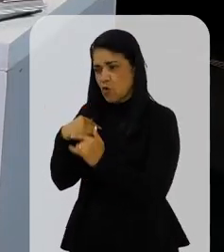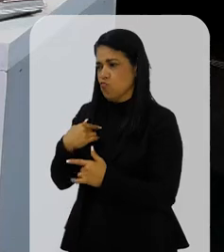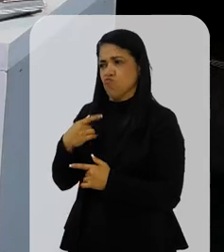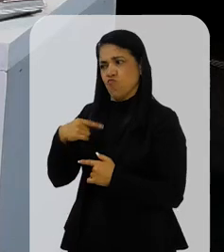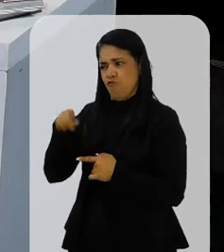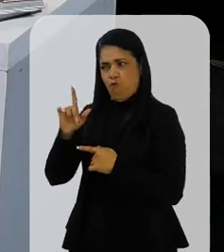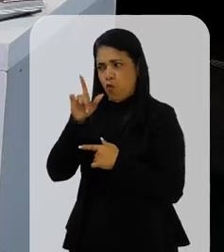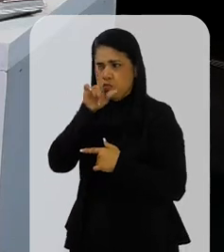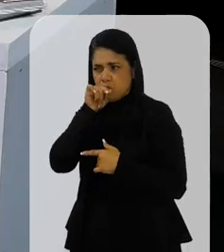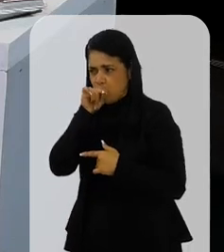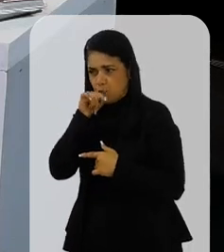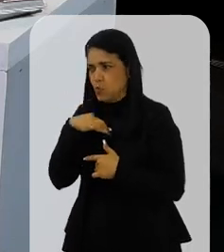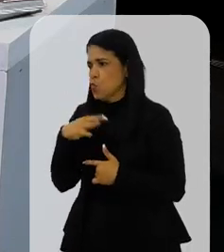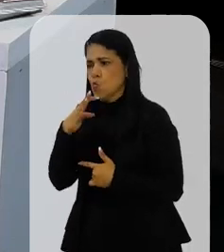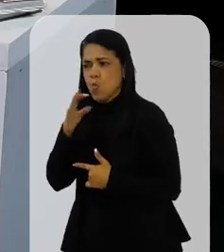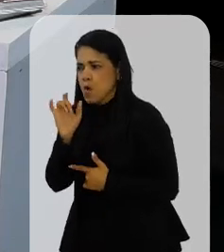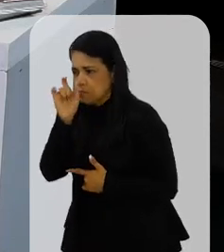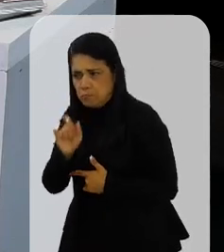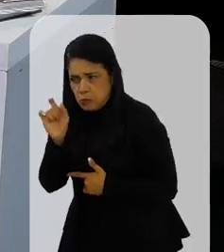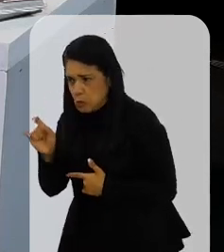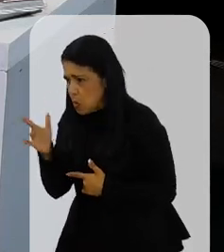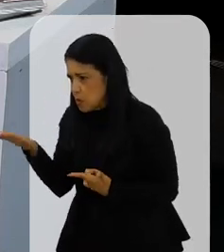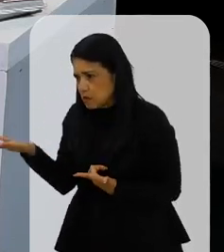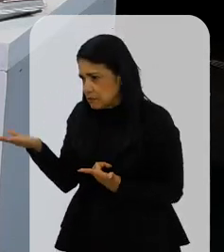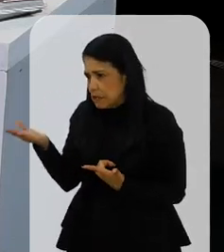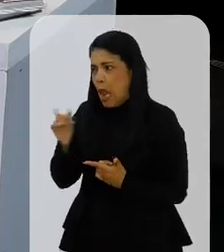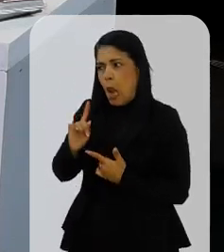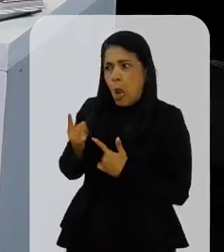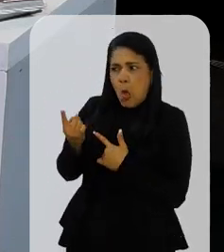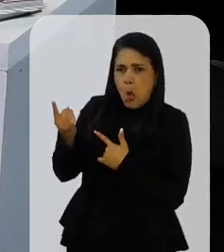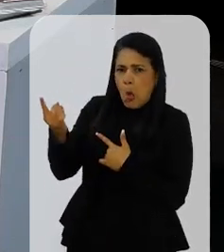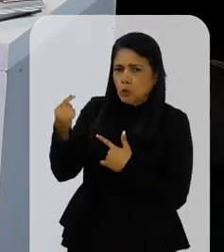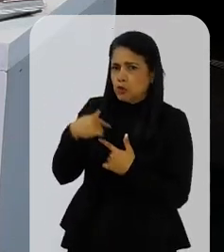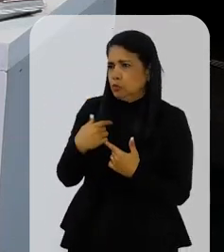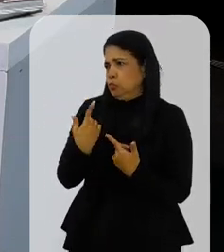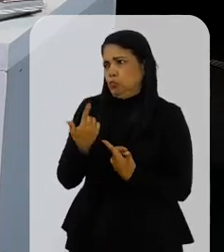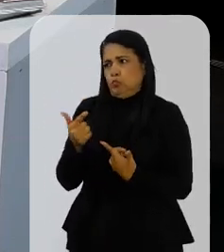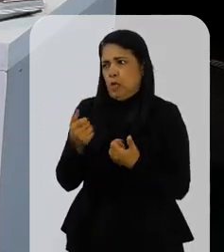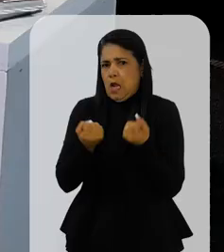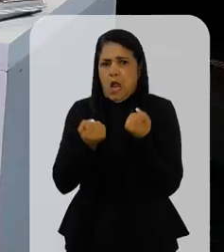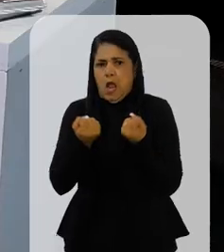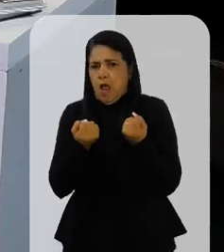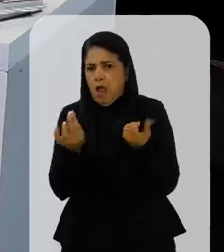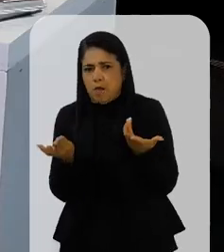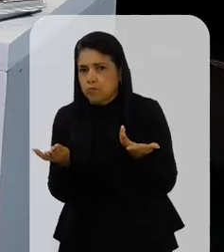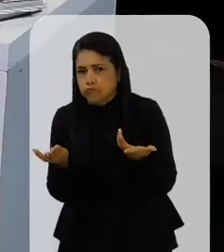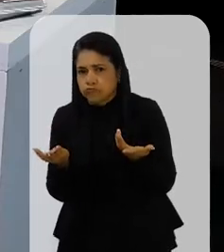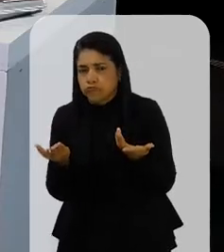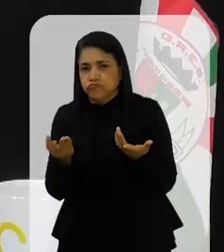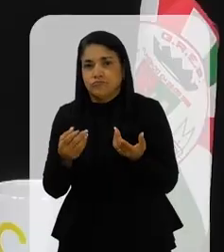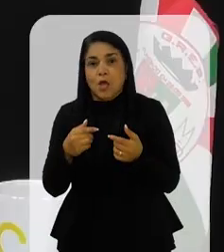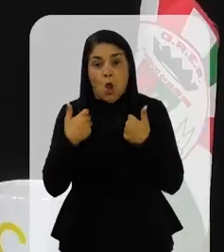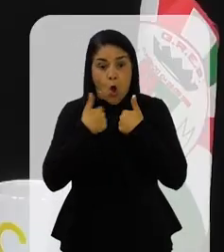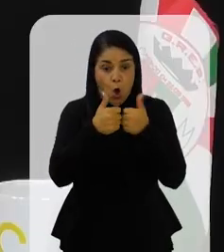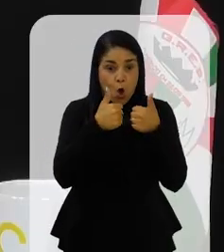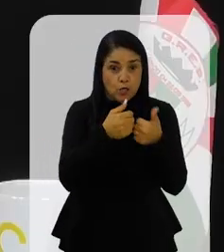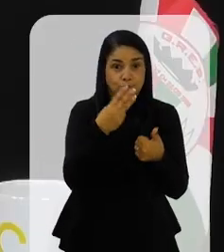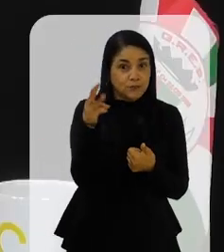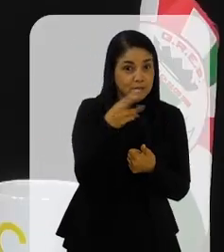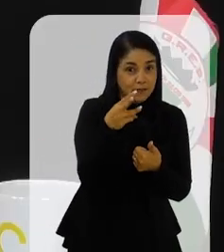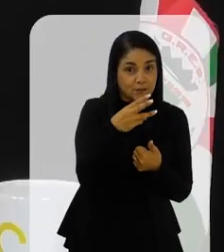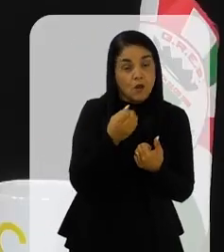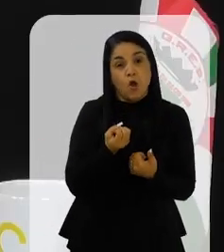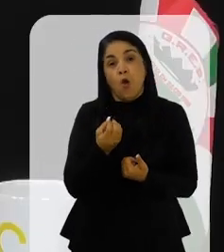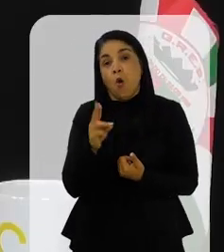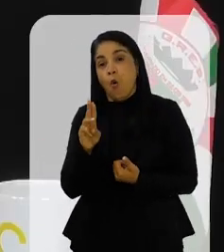para Nilópolis, porque eu não conheço ninguém lá. Era longe, né? É longe, né? Ninguém tinha carro, só no 33, ou